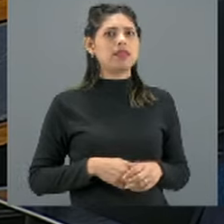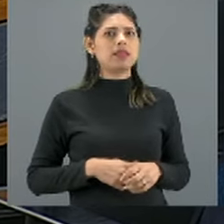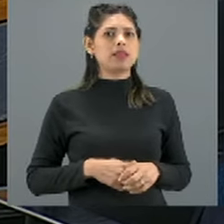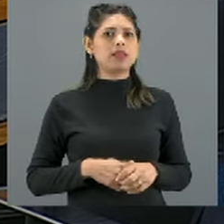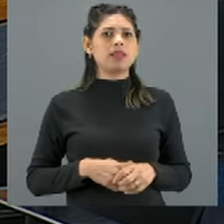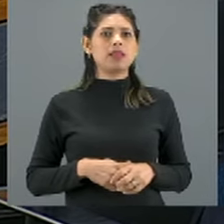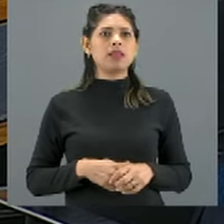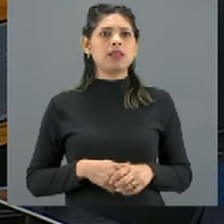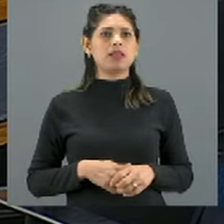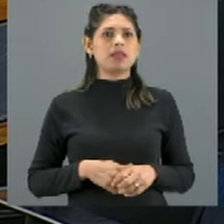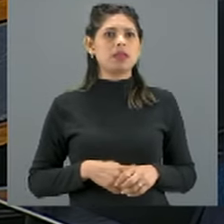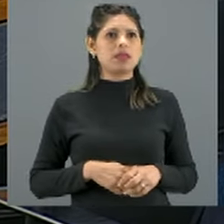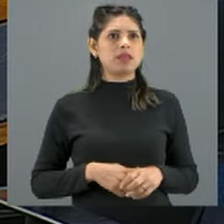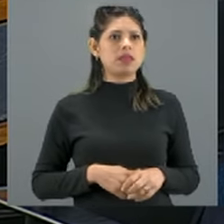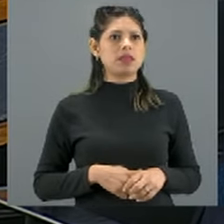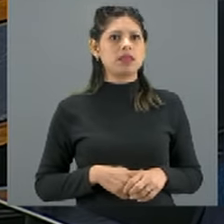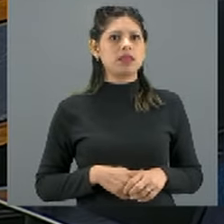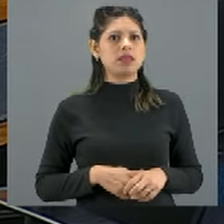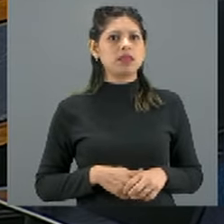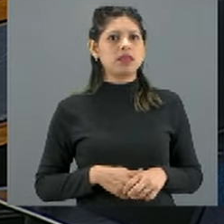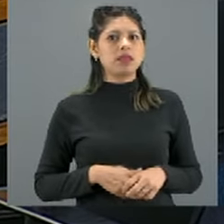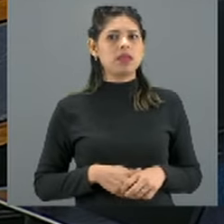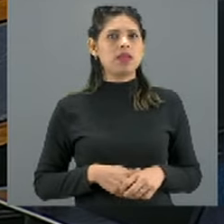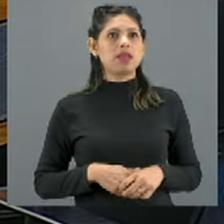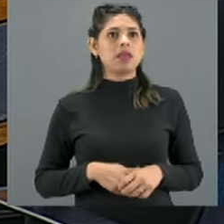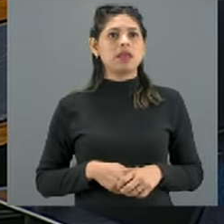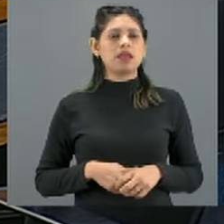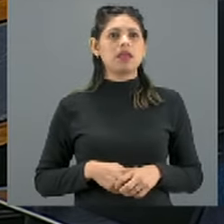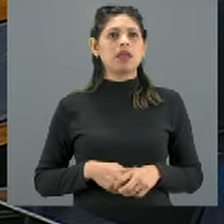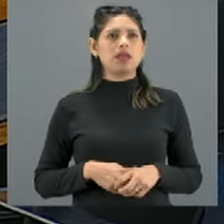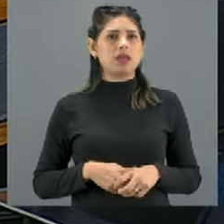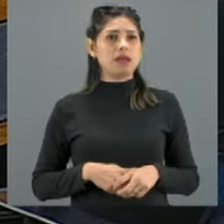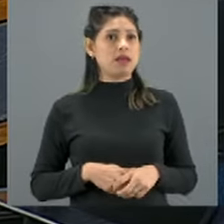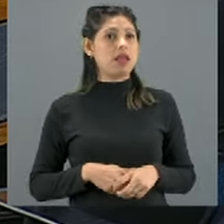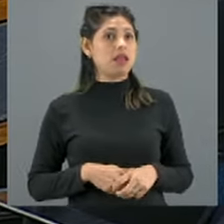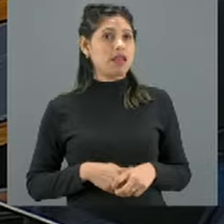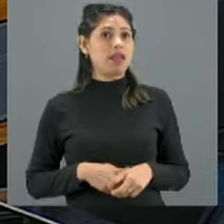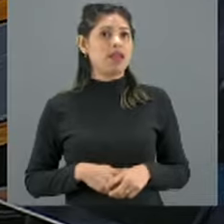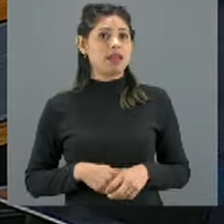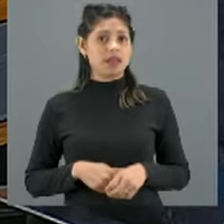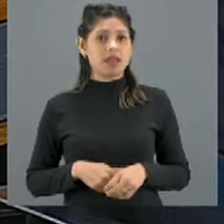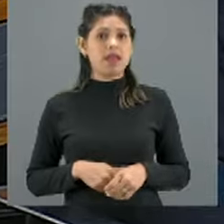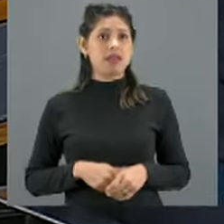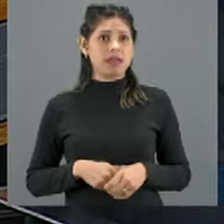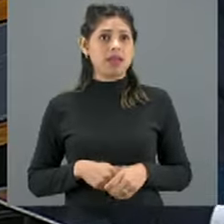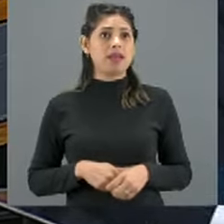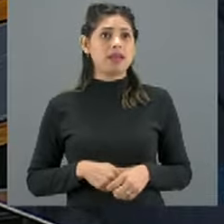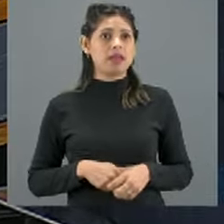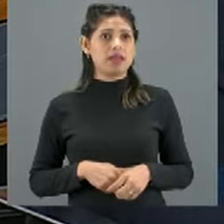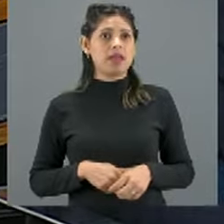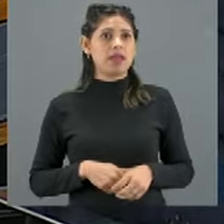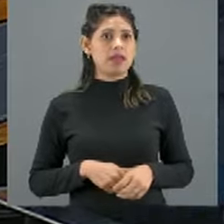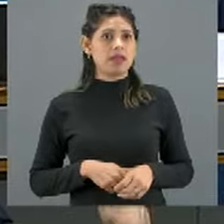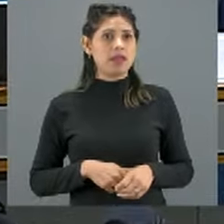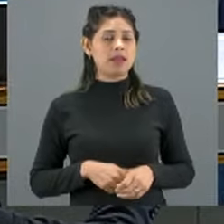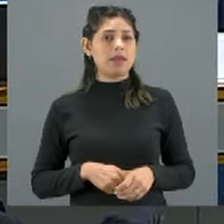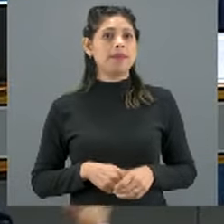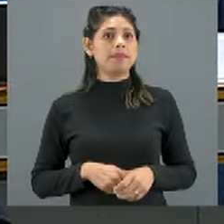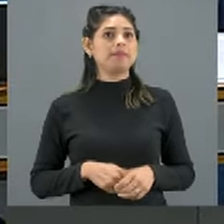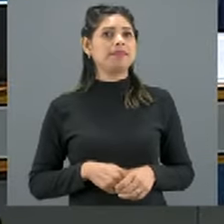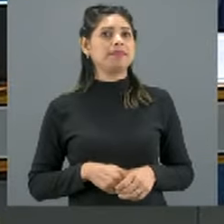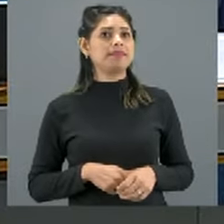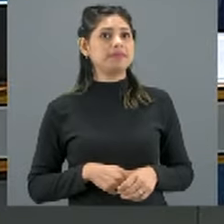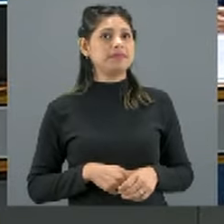podem ser respondidas pelos dois ao mesmo tempo, porque eu tenho medo de esvaziar. Mas acho que o... Ah, bom. Eu tenho medo de esvaziar depois o que ele vai apresentar